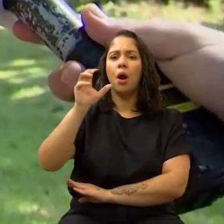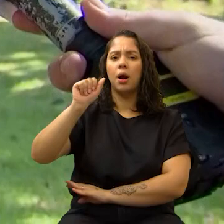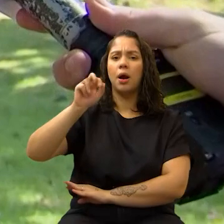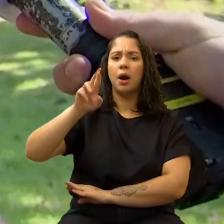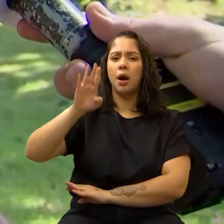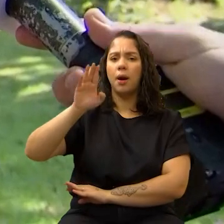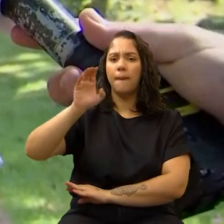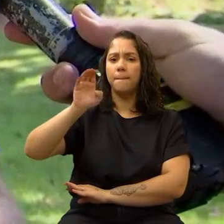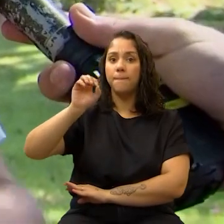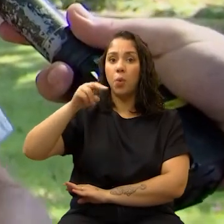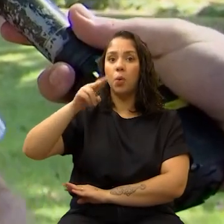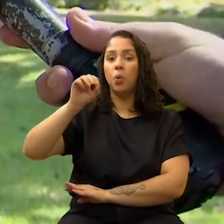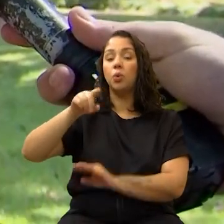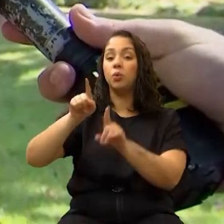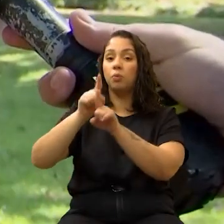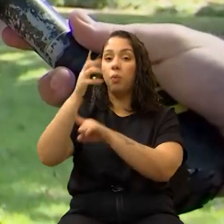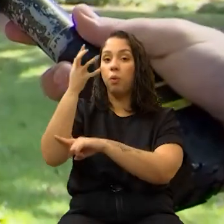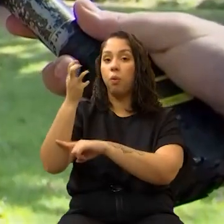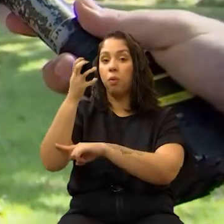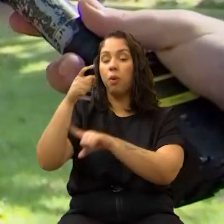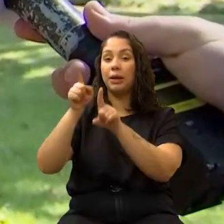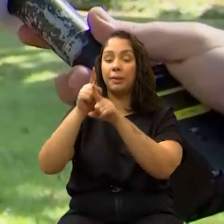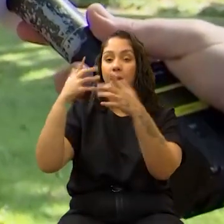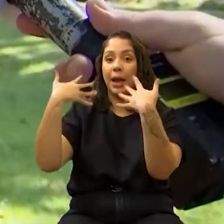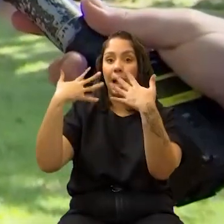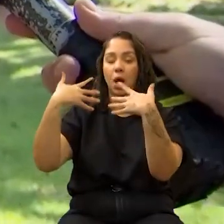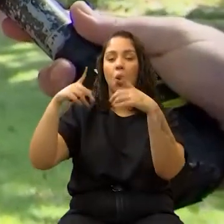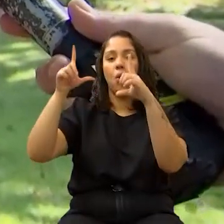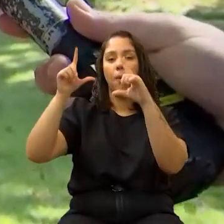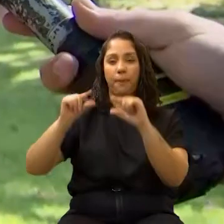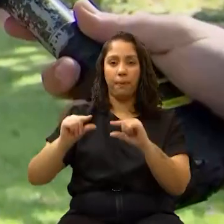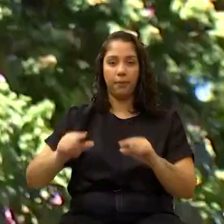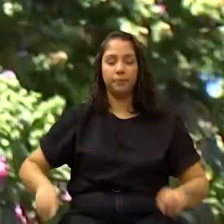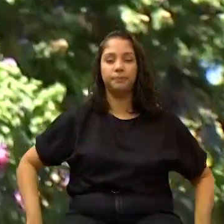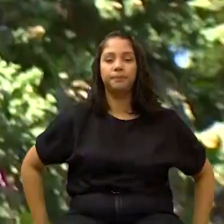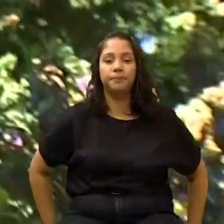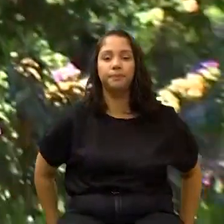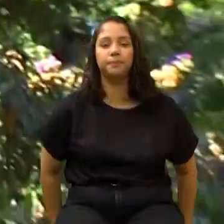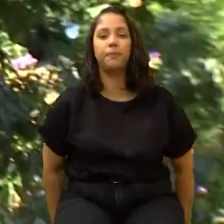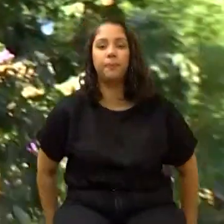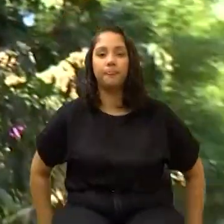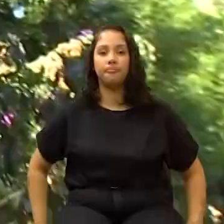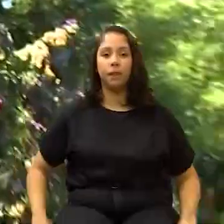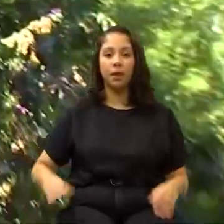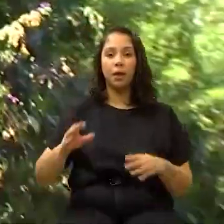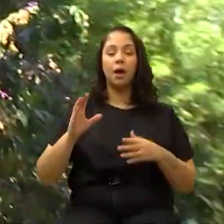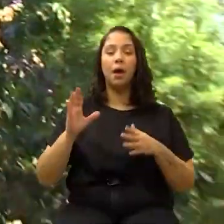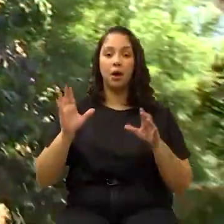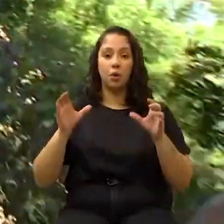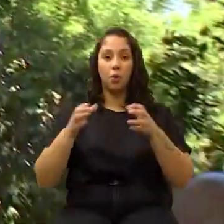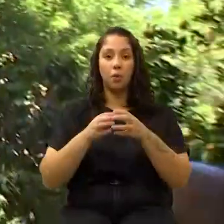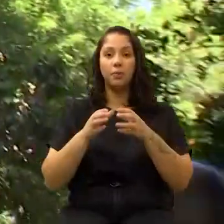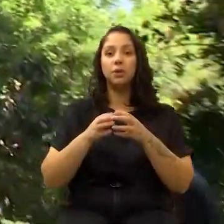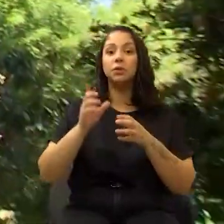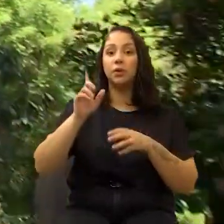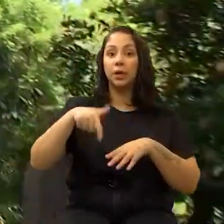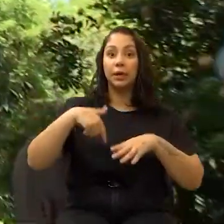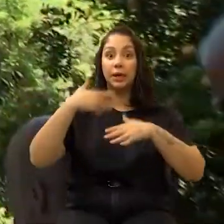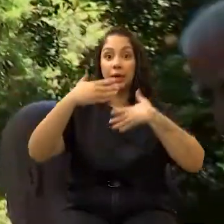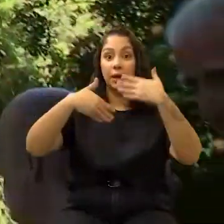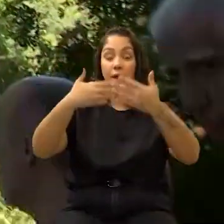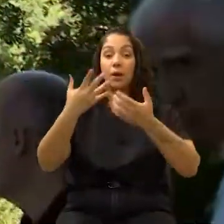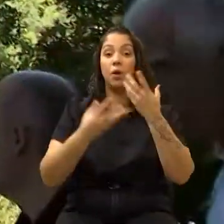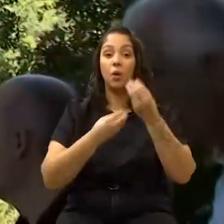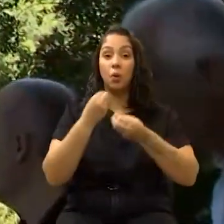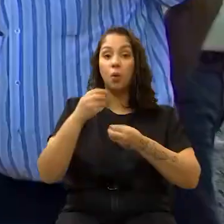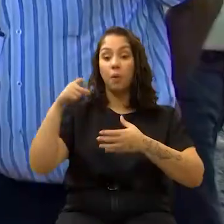Absorver carbono, reduzir a incidência de ilhas de calor. A ideia da Comissão Especial de Estudos é realizar